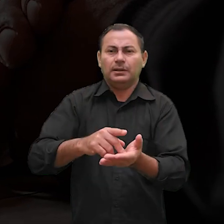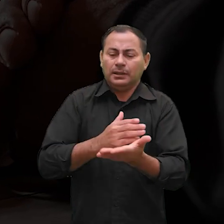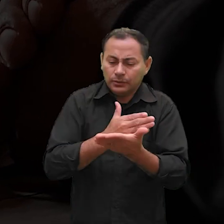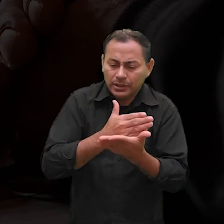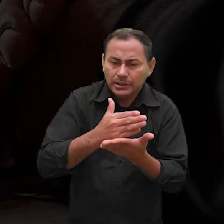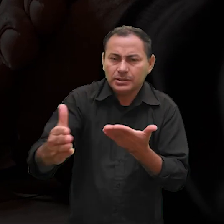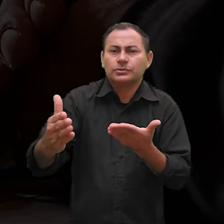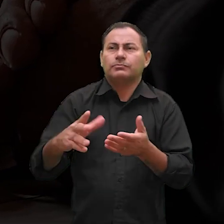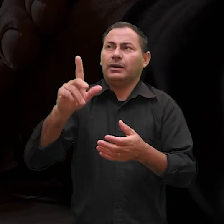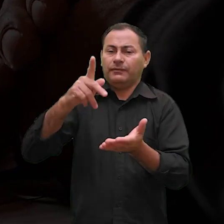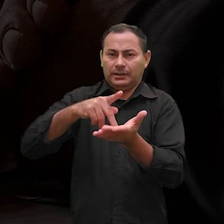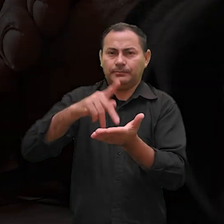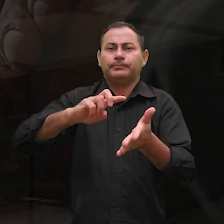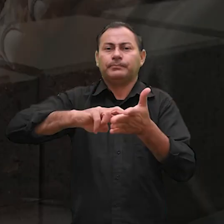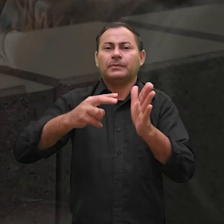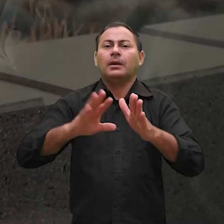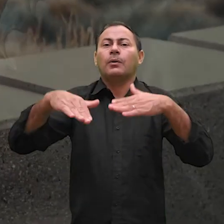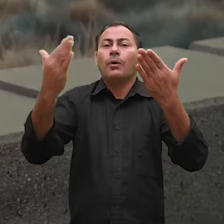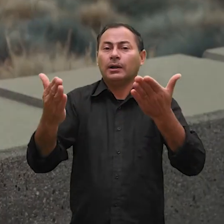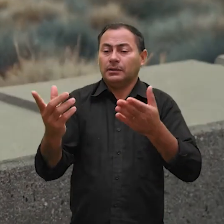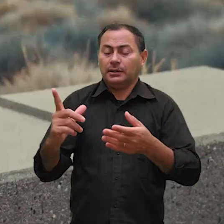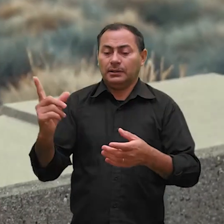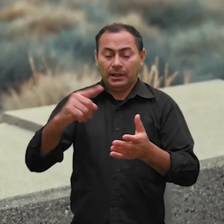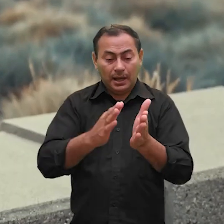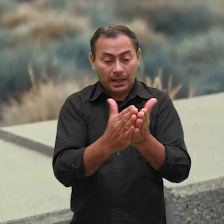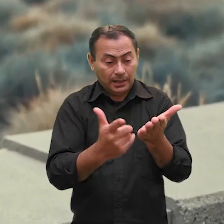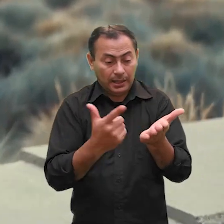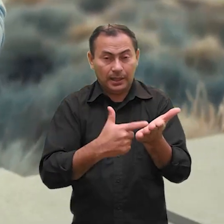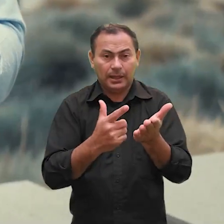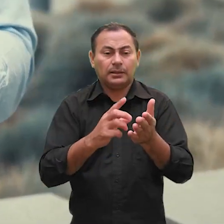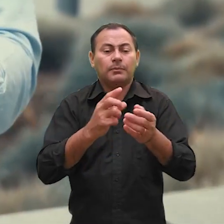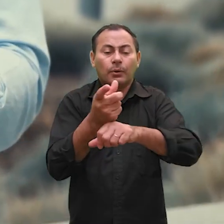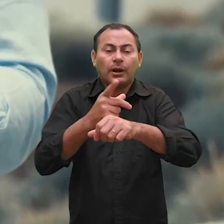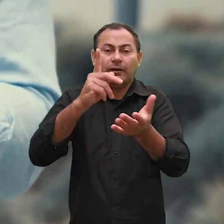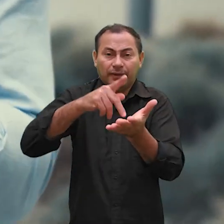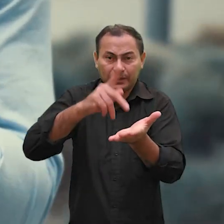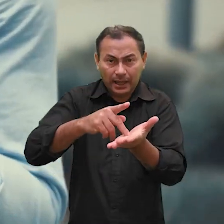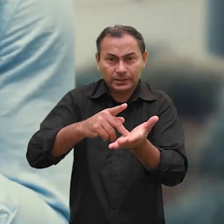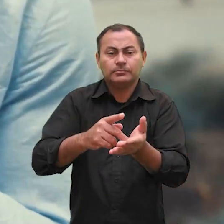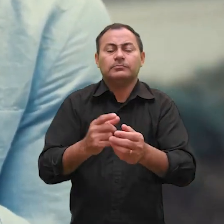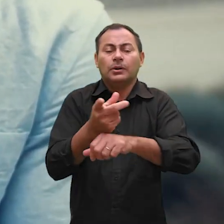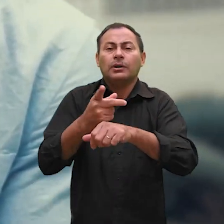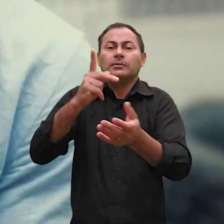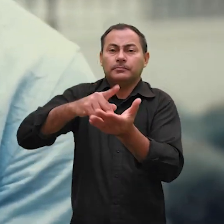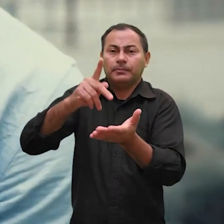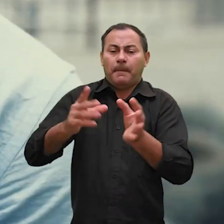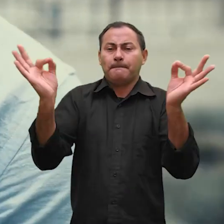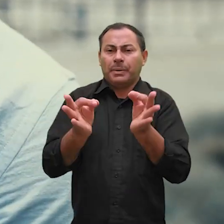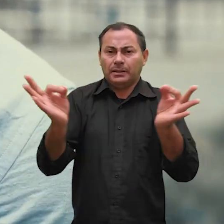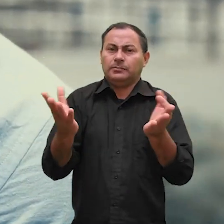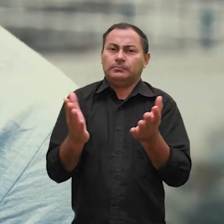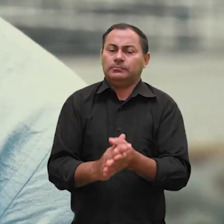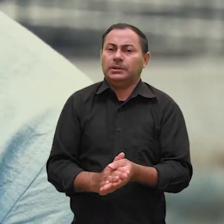verdade, desde o princípio. Isso quer dizer que quando viermos até as Escrituras procurando pela verdade, devemos procurar pela